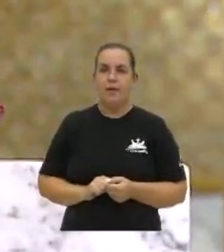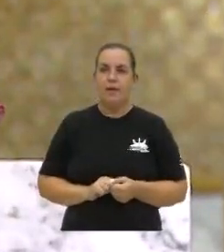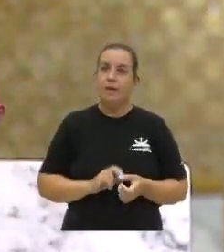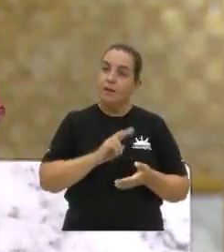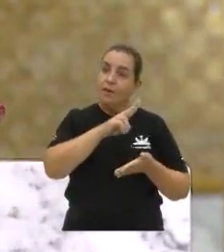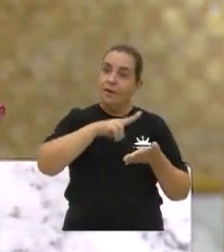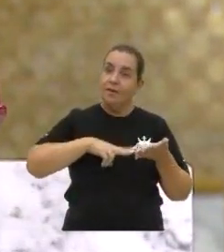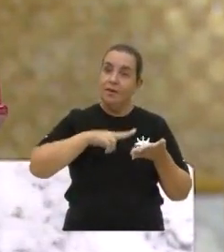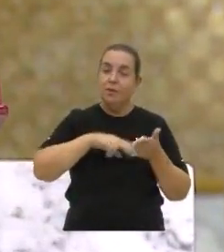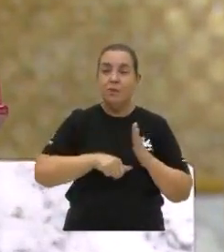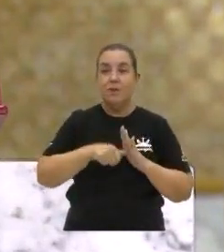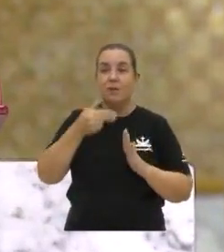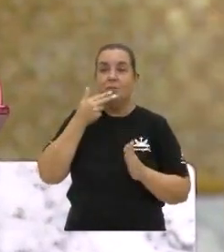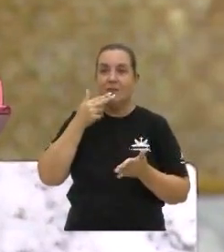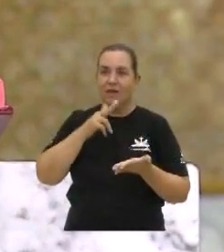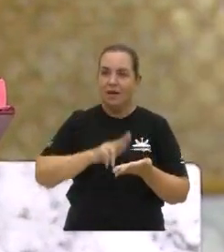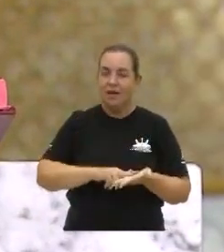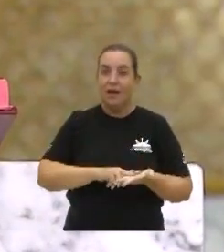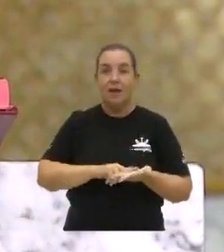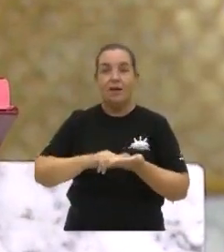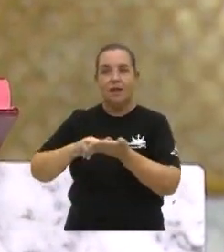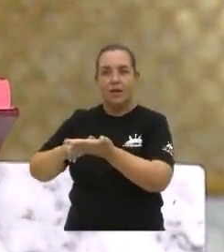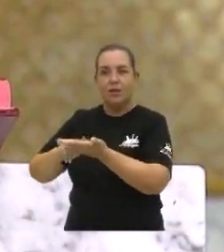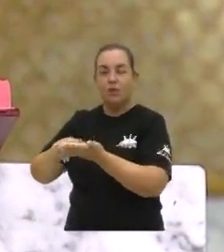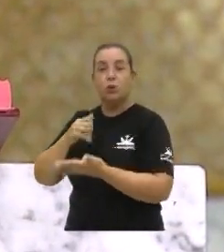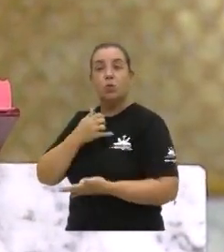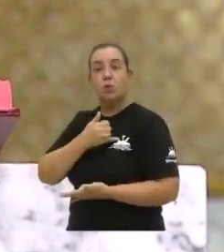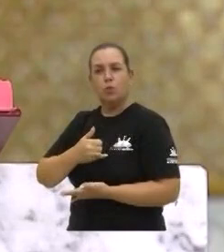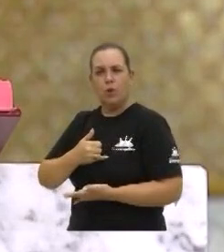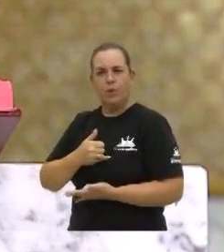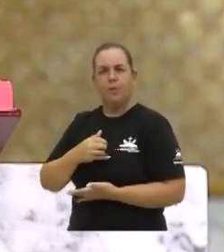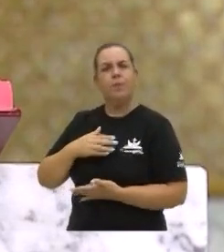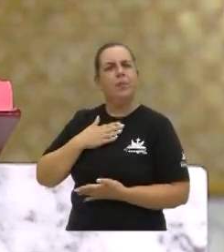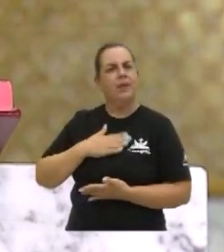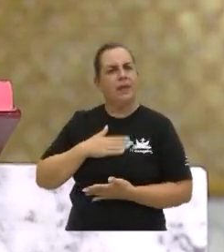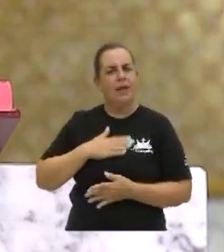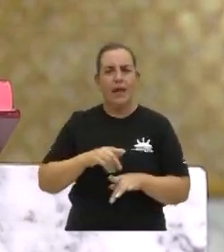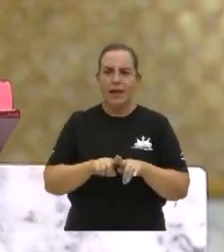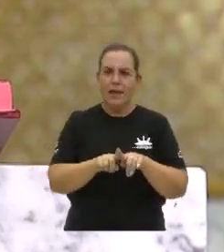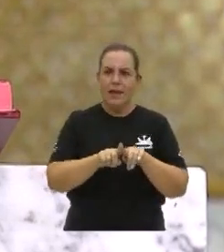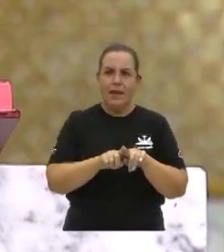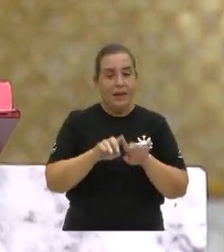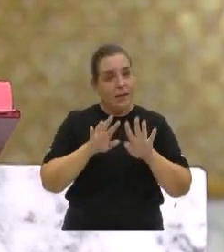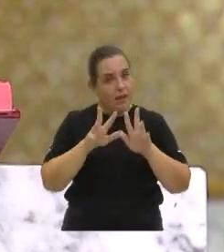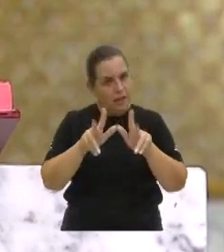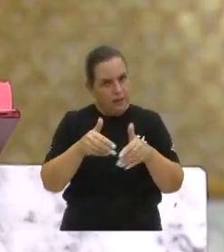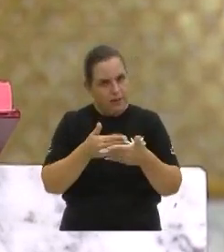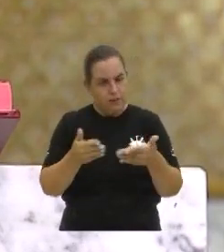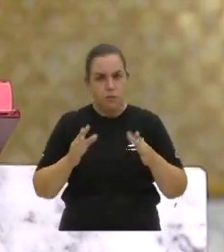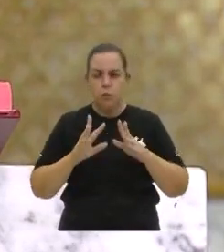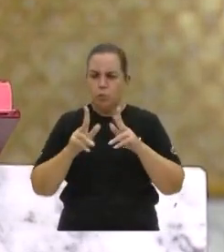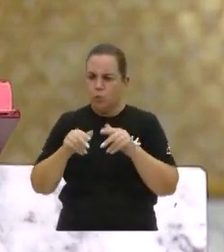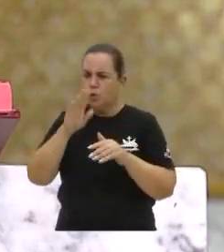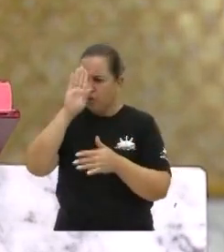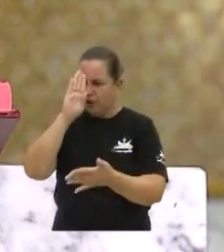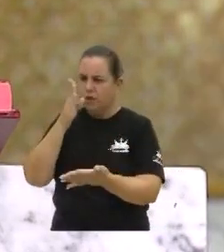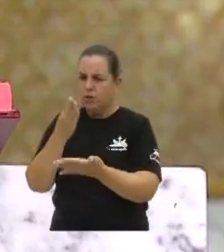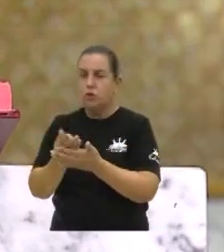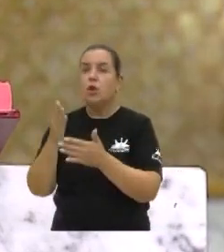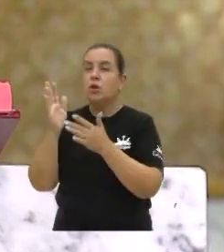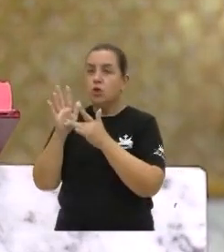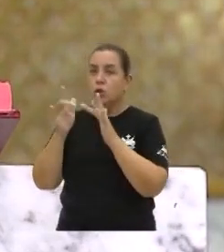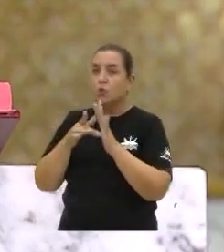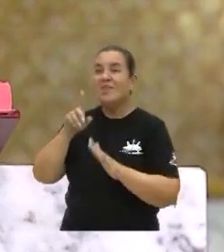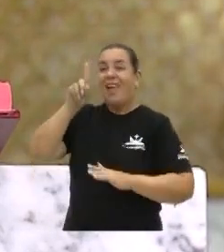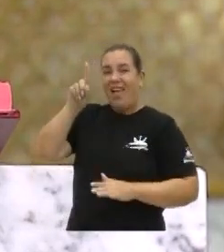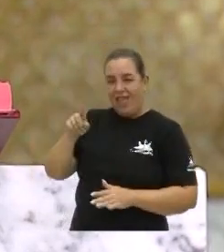Leitura da primeira carta de São João. Caríssimos, todo o que crê que Jesus é o Cristo